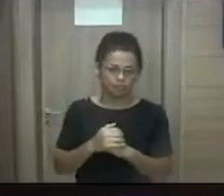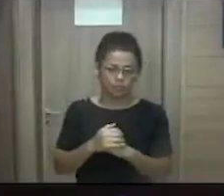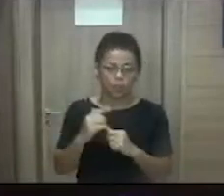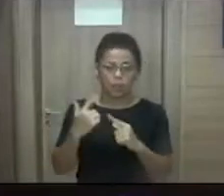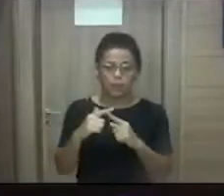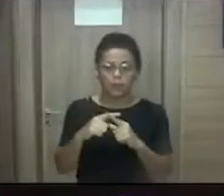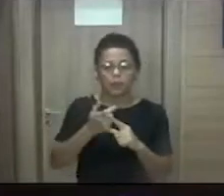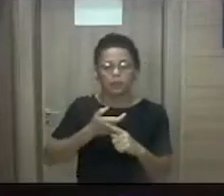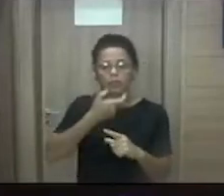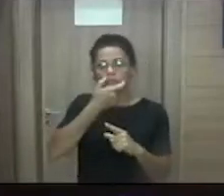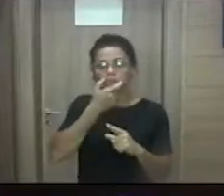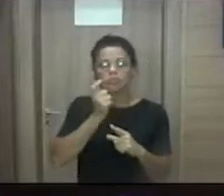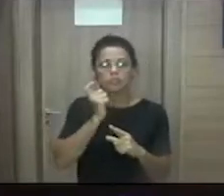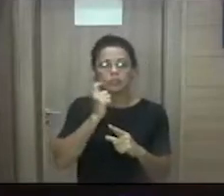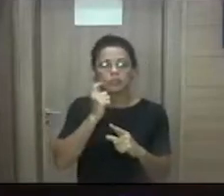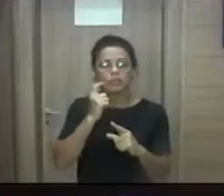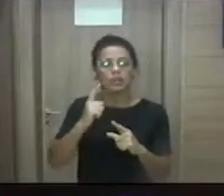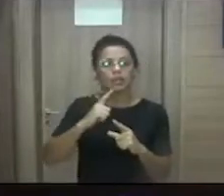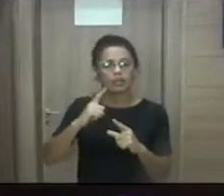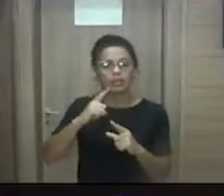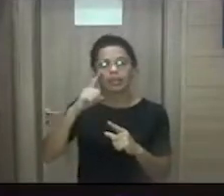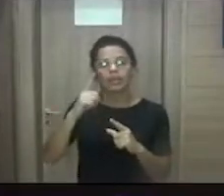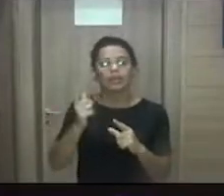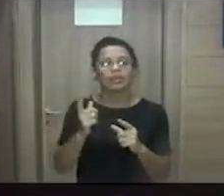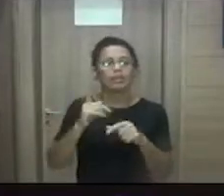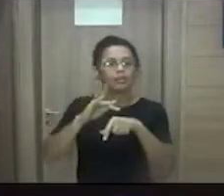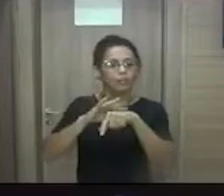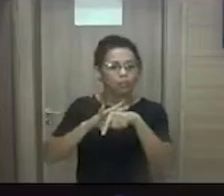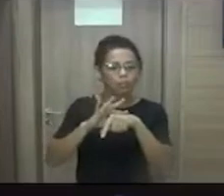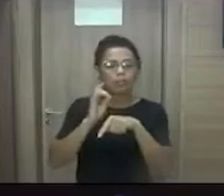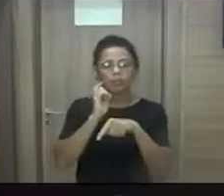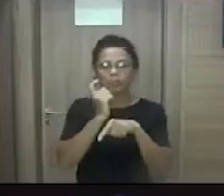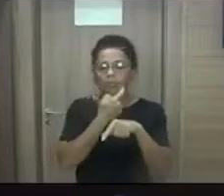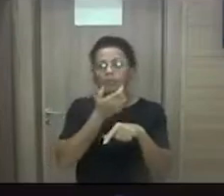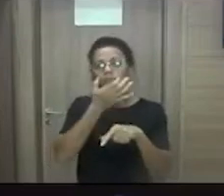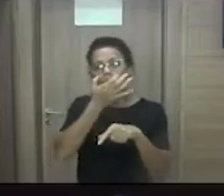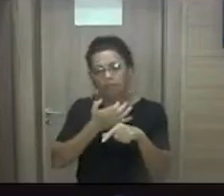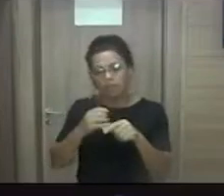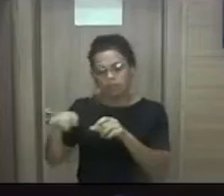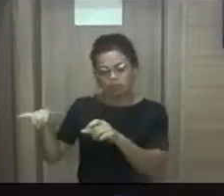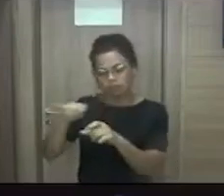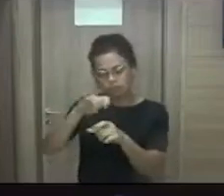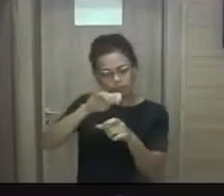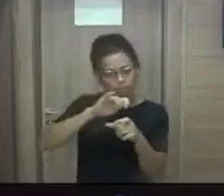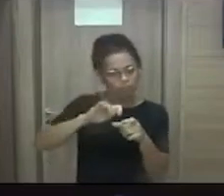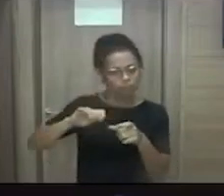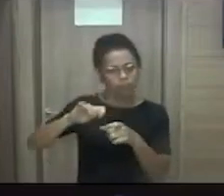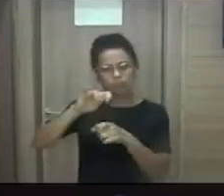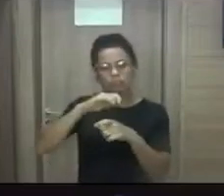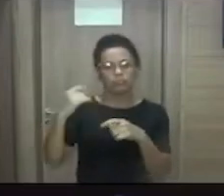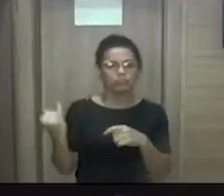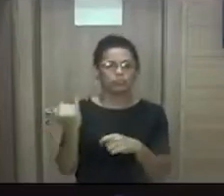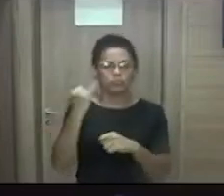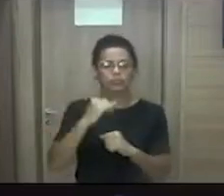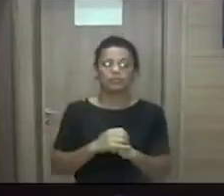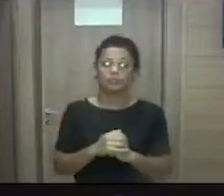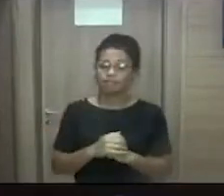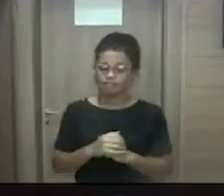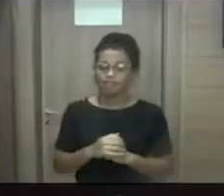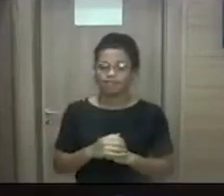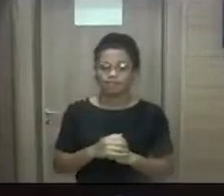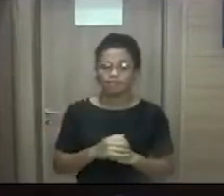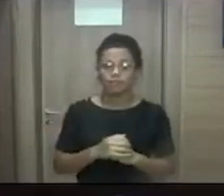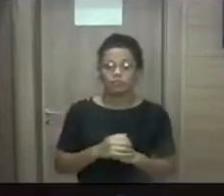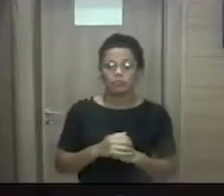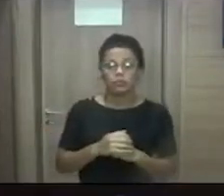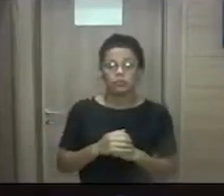removível retém mais placa biofilme, precisa ser removida, orientado à boa higiene dessa prótese. Então, esse elemento ele pode